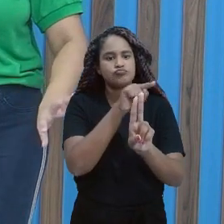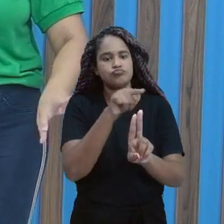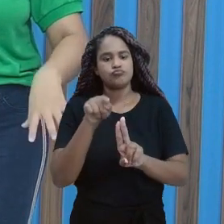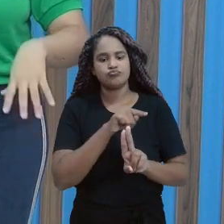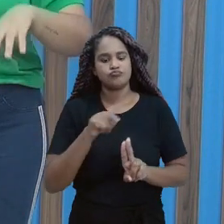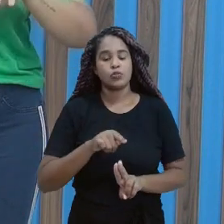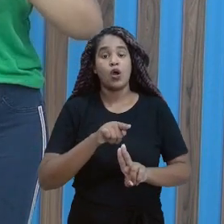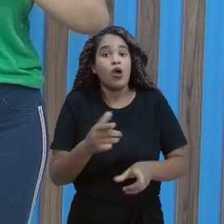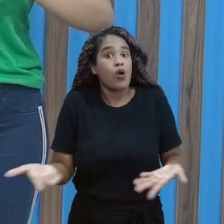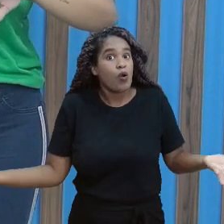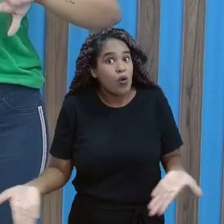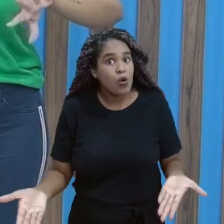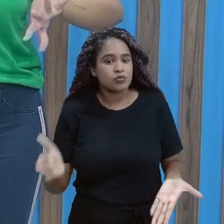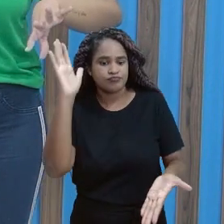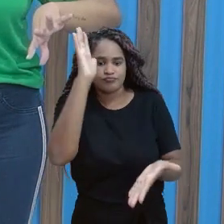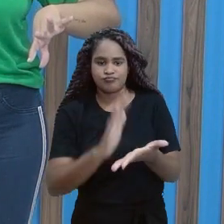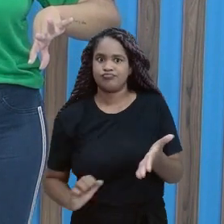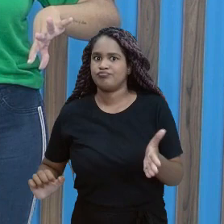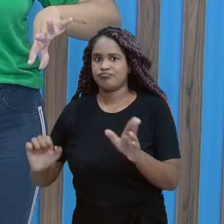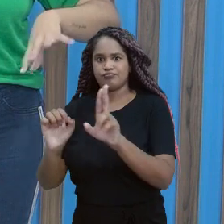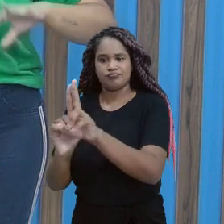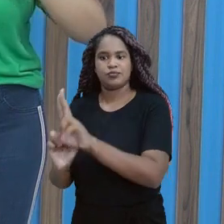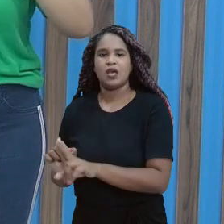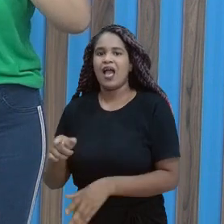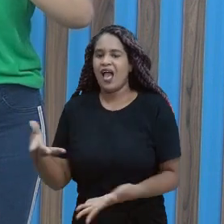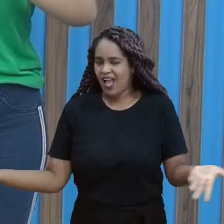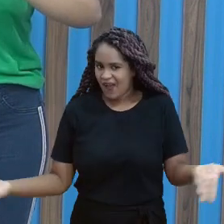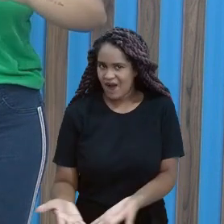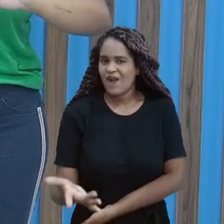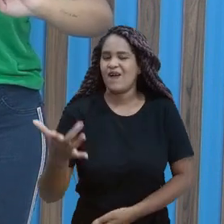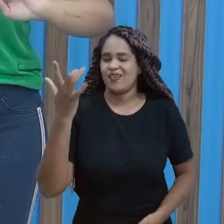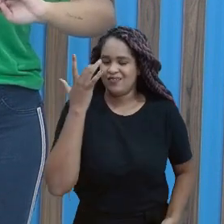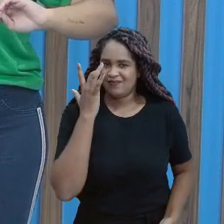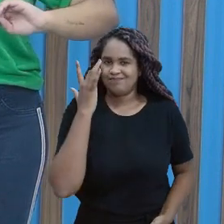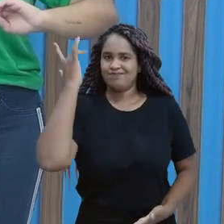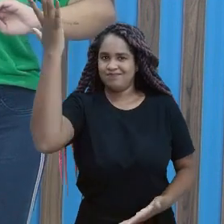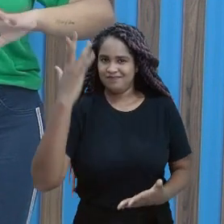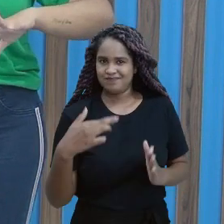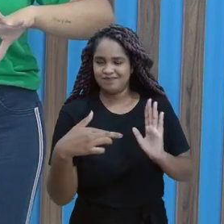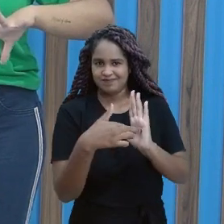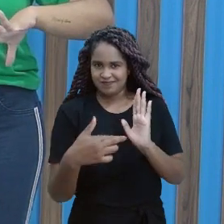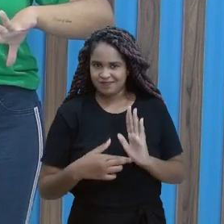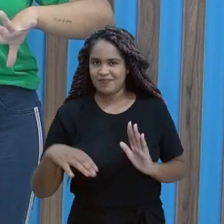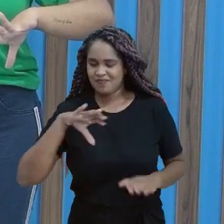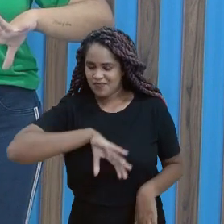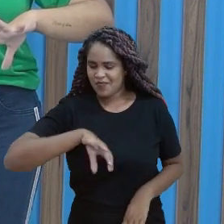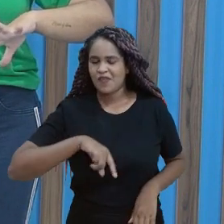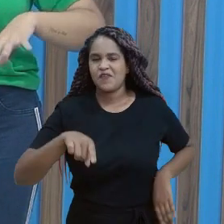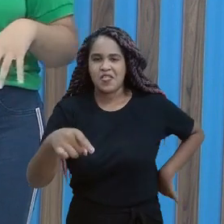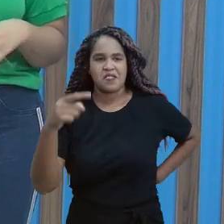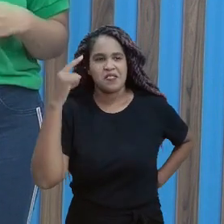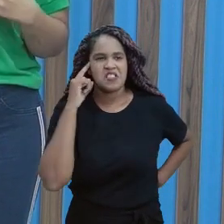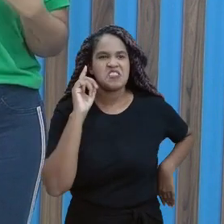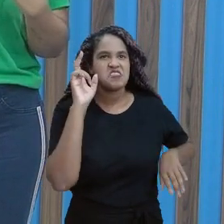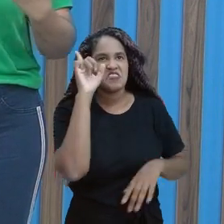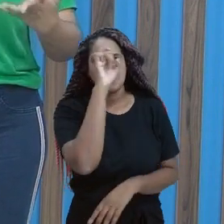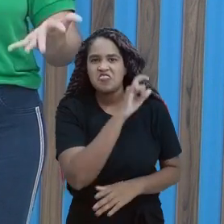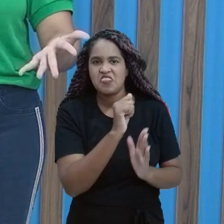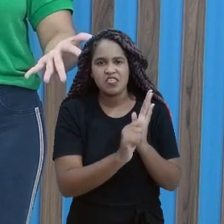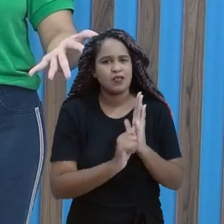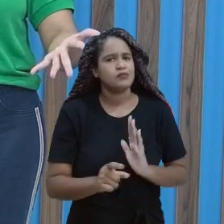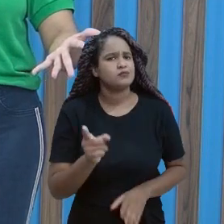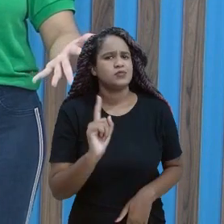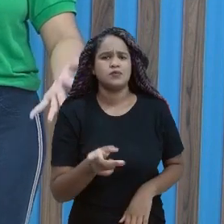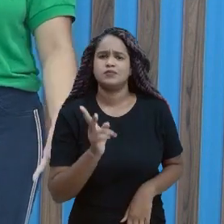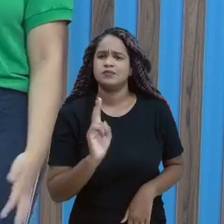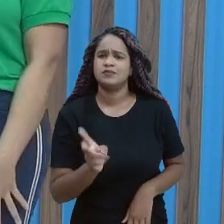utiliza mais. Vocês estão pegando a fase fácil do português. Ninguém pode reclamar de que está mais difícil escrever, né, minha gente? Está ficando cada vez